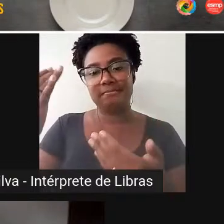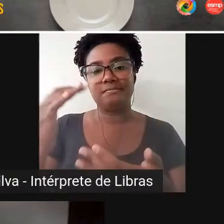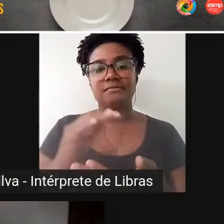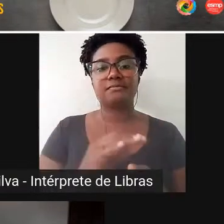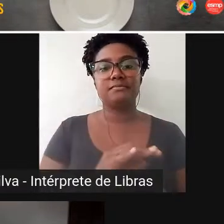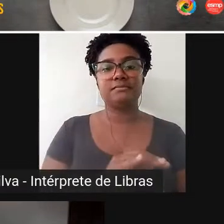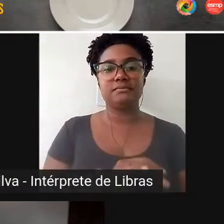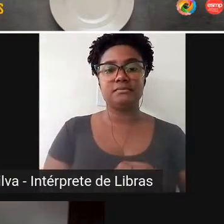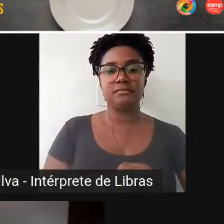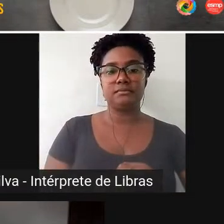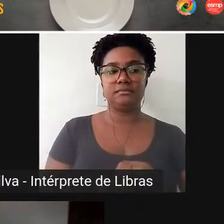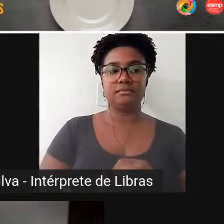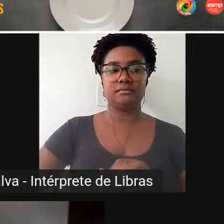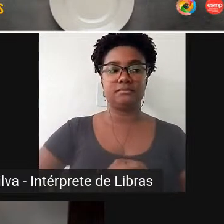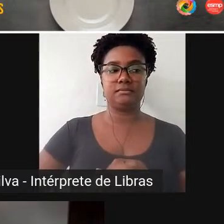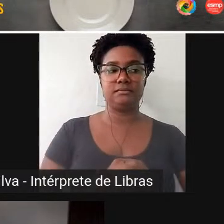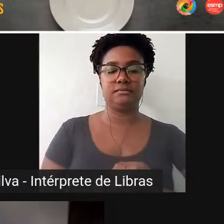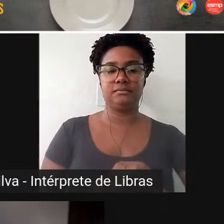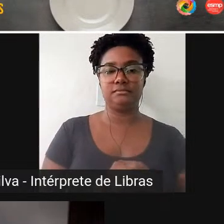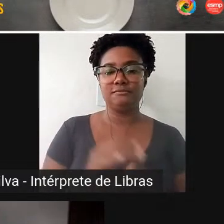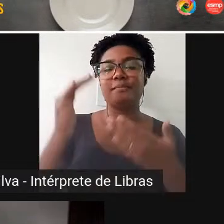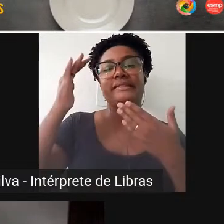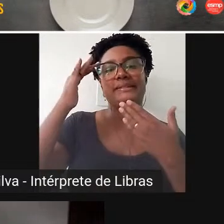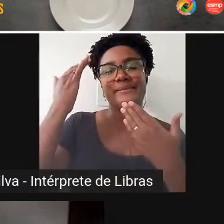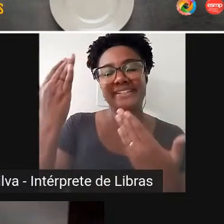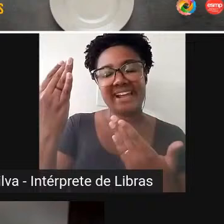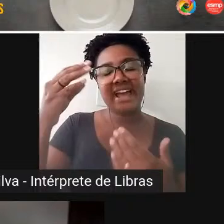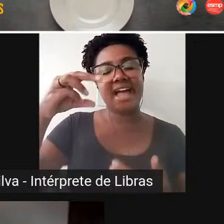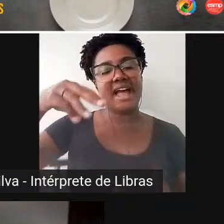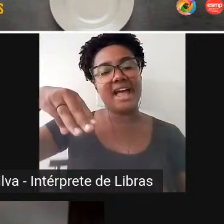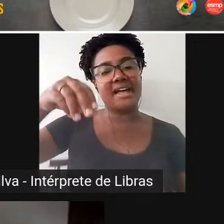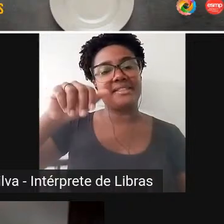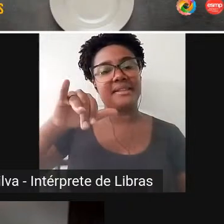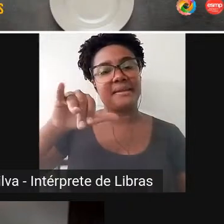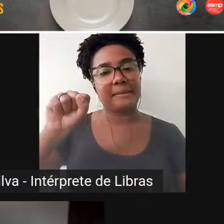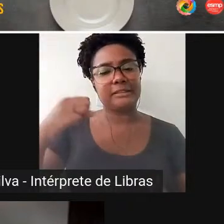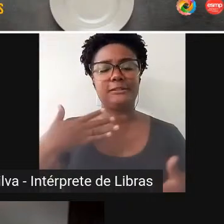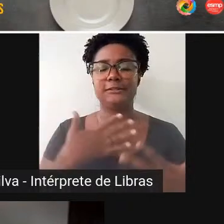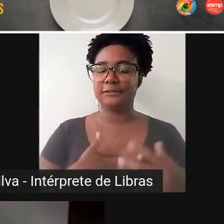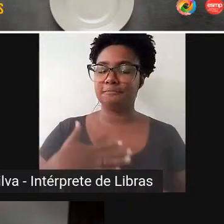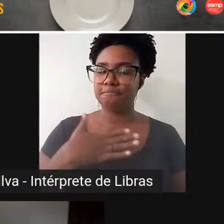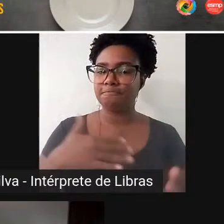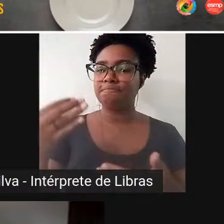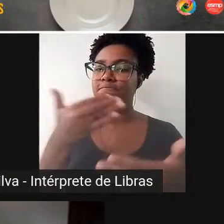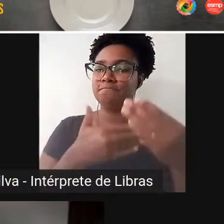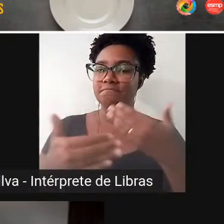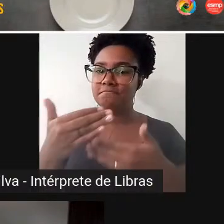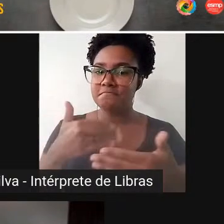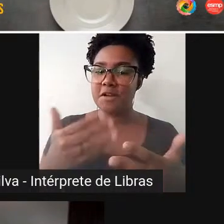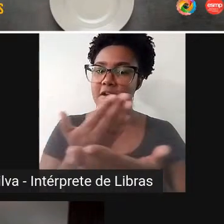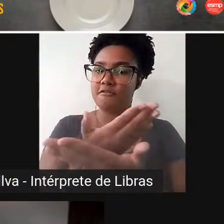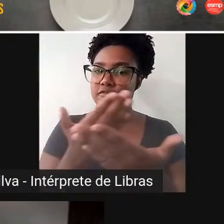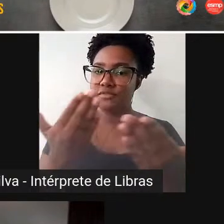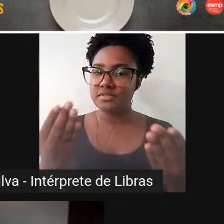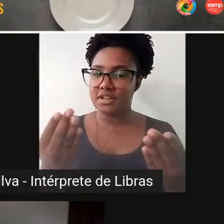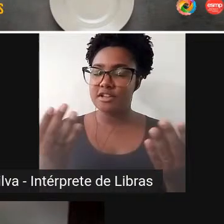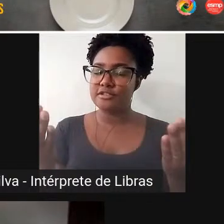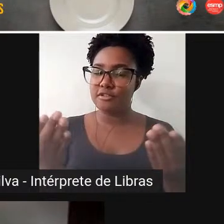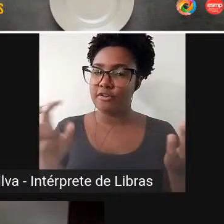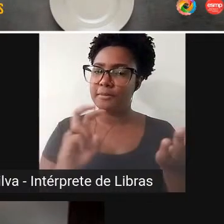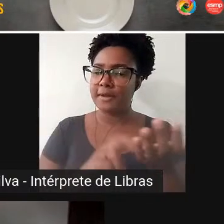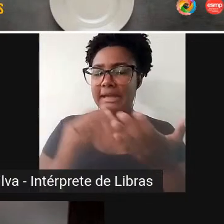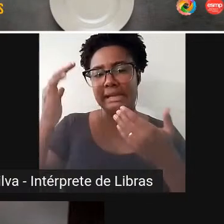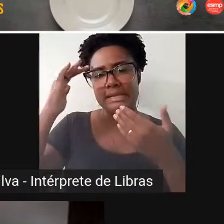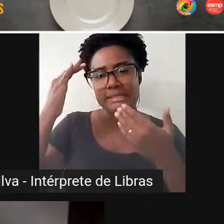Muito obrigado, Maísa. É um grande prazer estar com vocês aqui. Eu agradeço ao professor Silvio e ao Wesley por